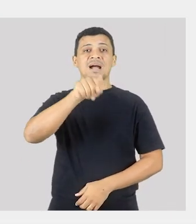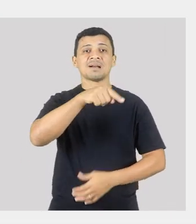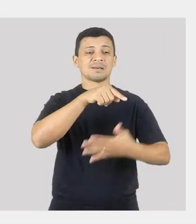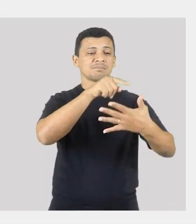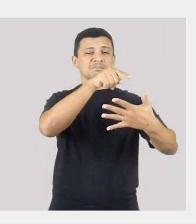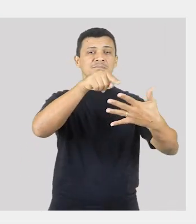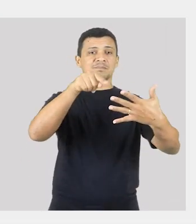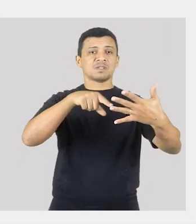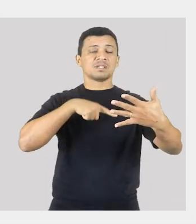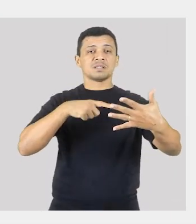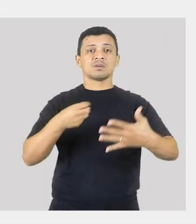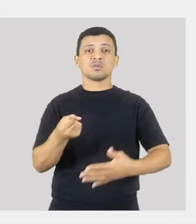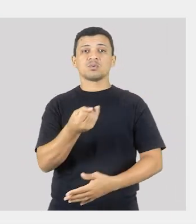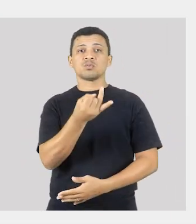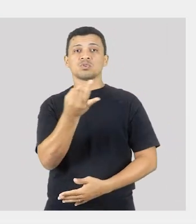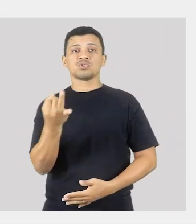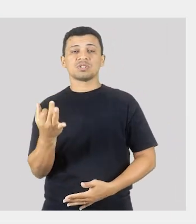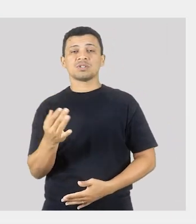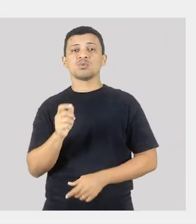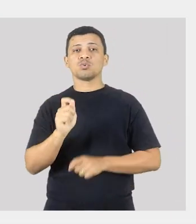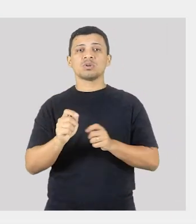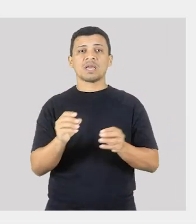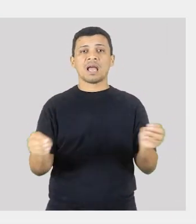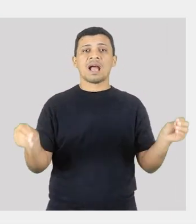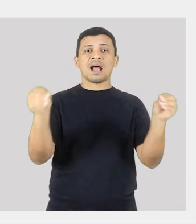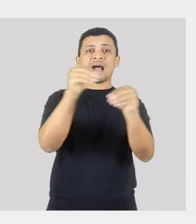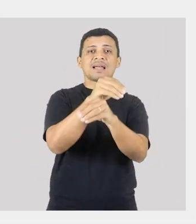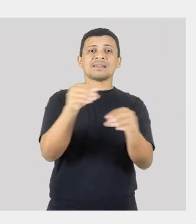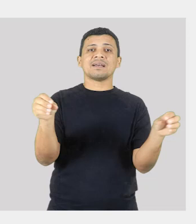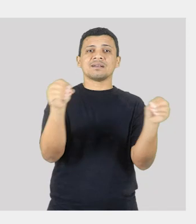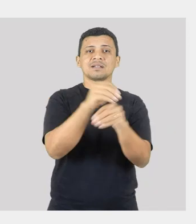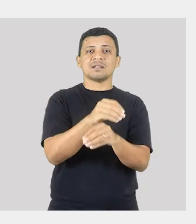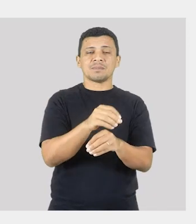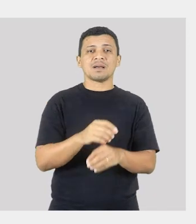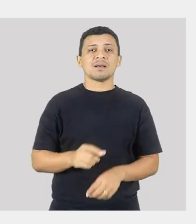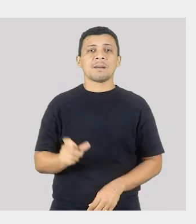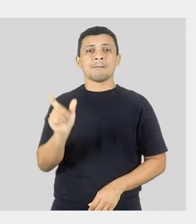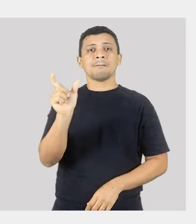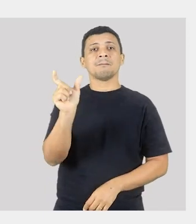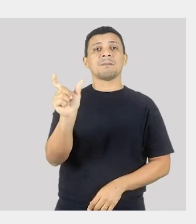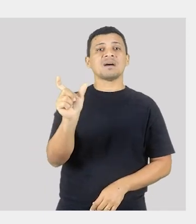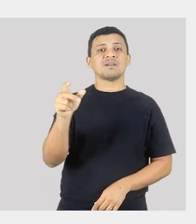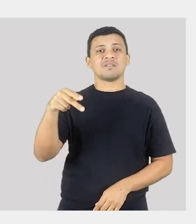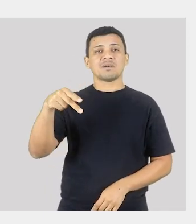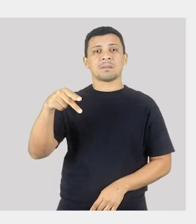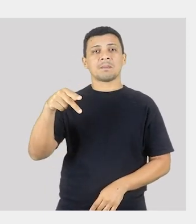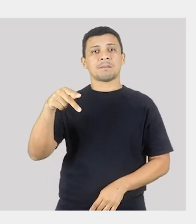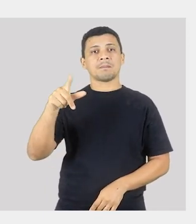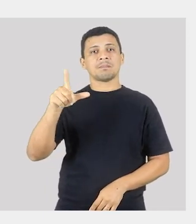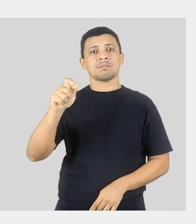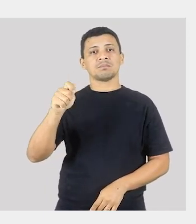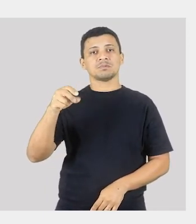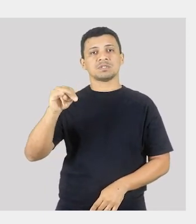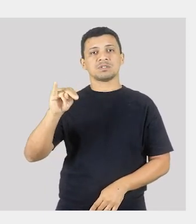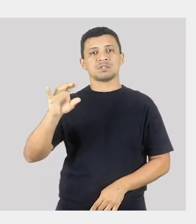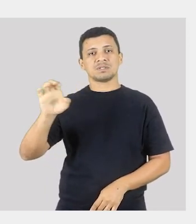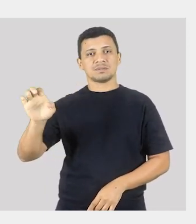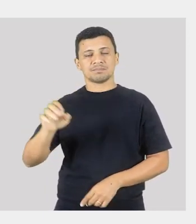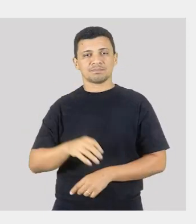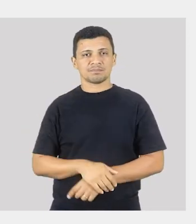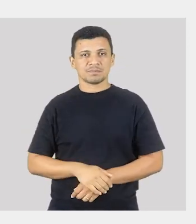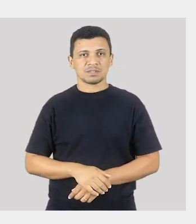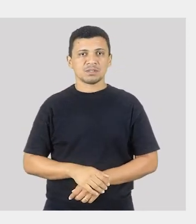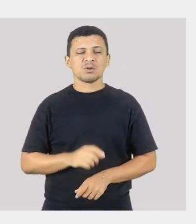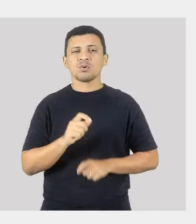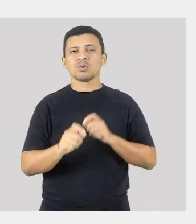que contém o número de anagramas da palavra aprendiz. Pessoal, anagrama, o que significa anagrama?